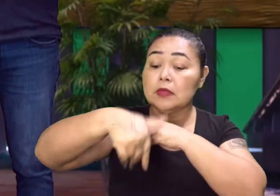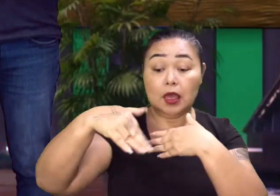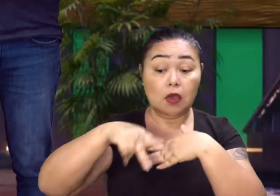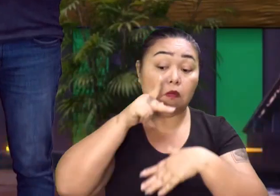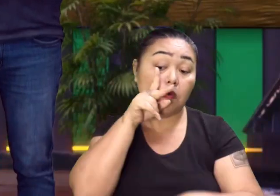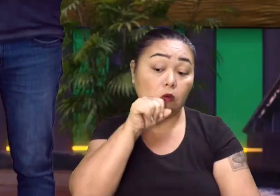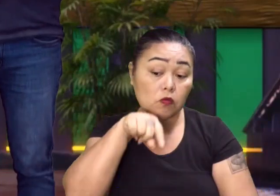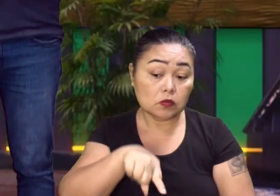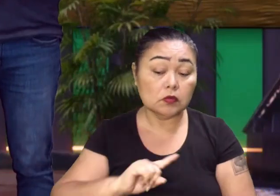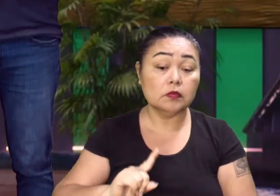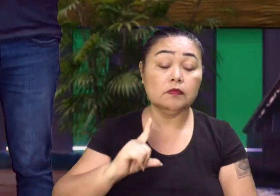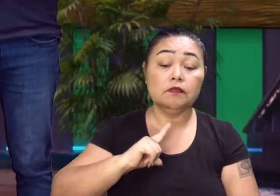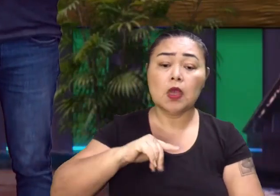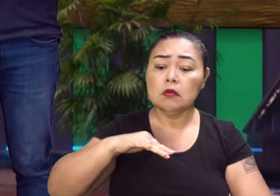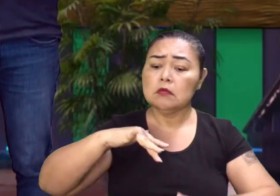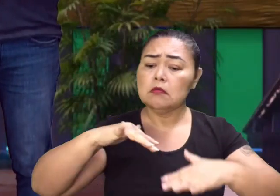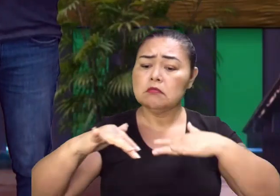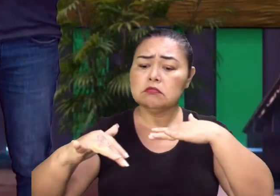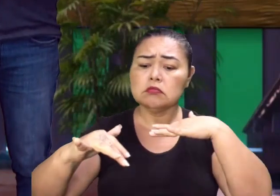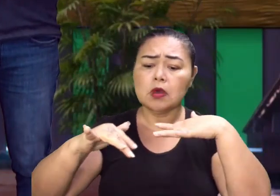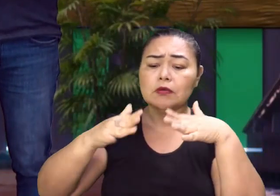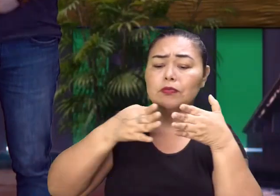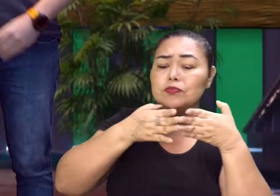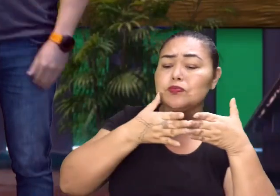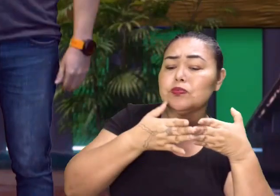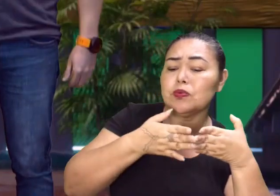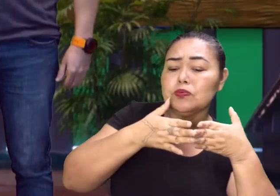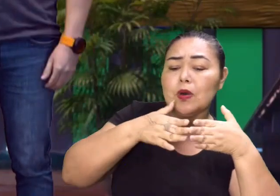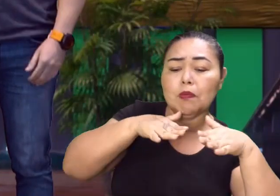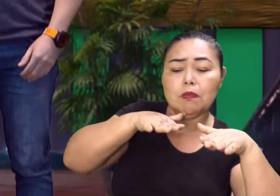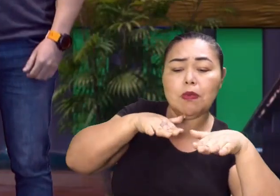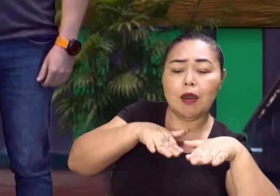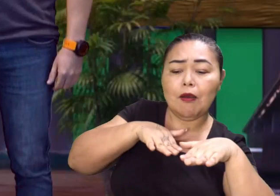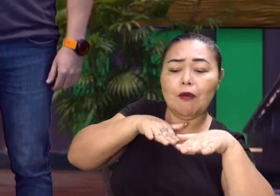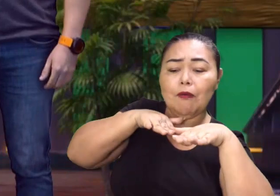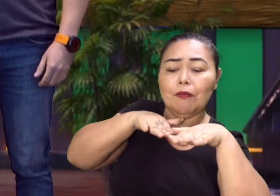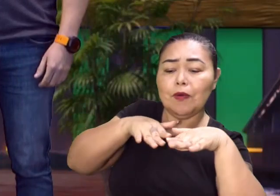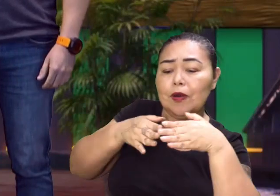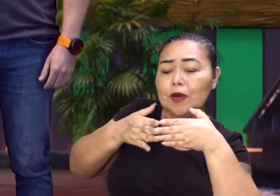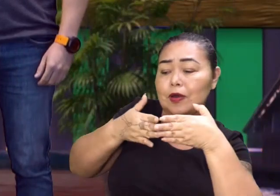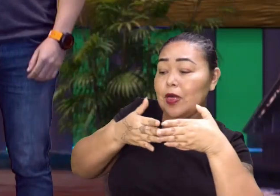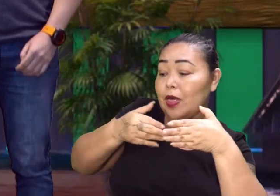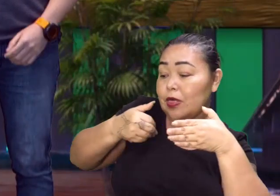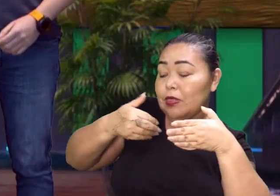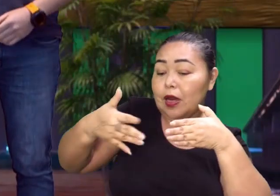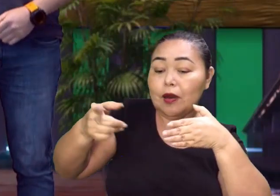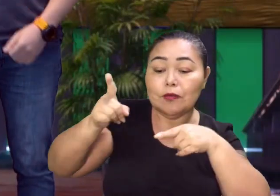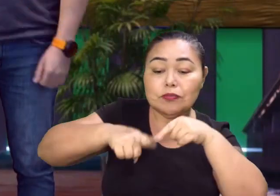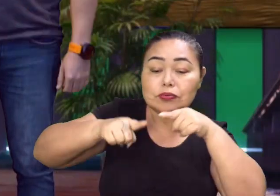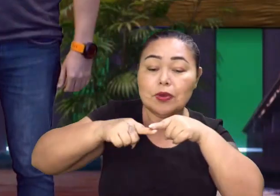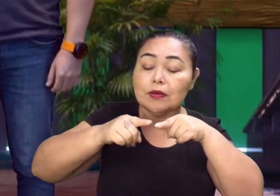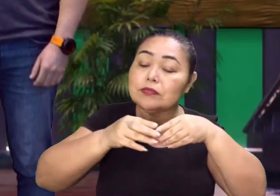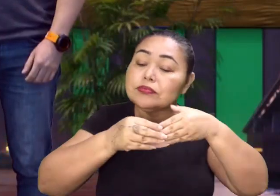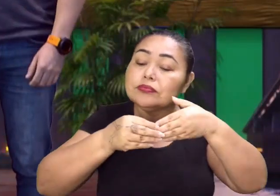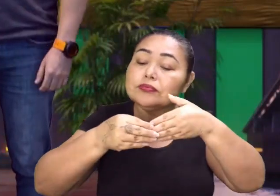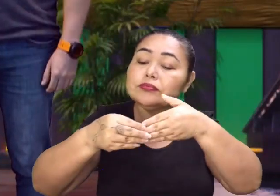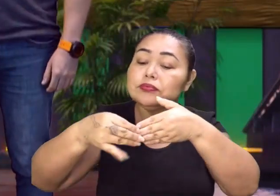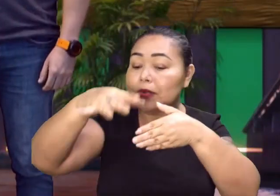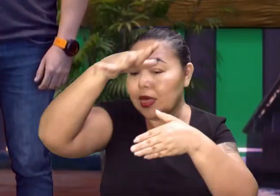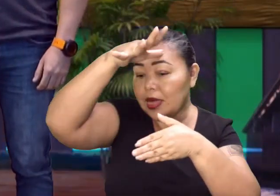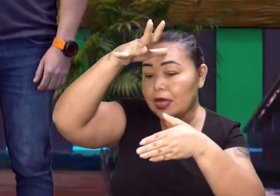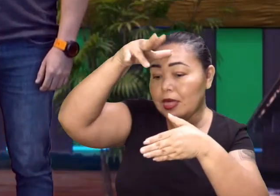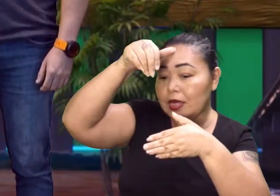Velho, aquele fluxo de barcos esperando e enchendo de produções locais que vão descer para o